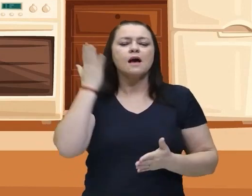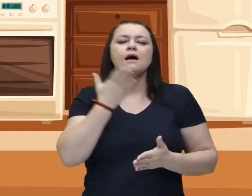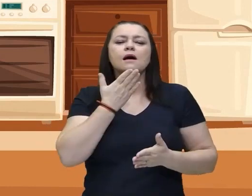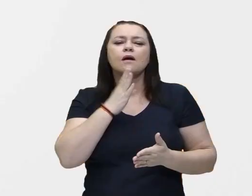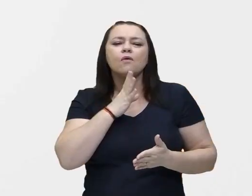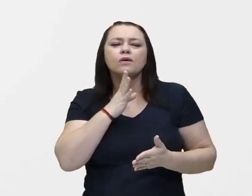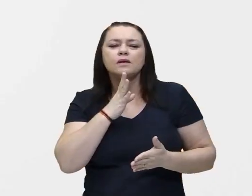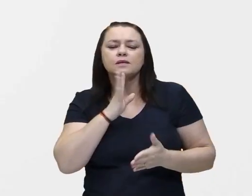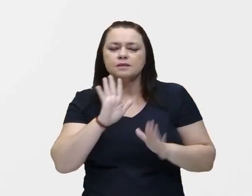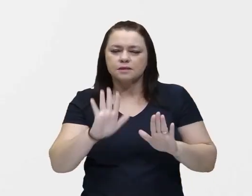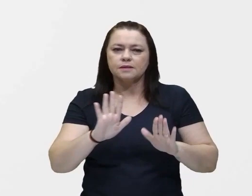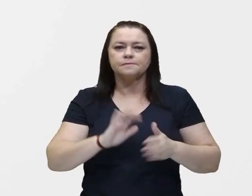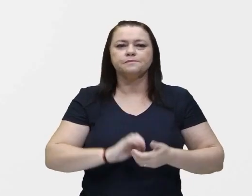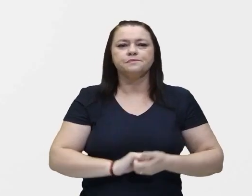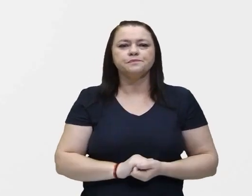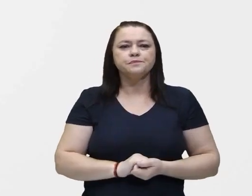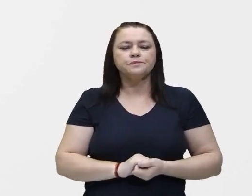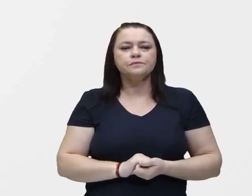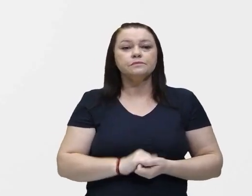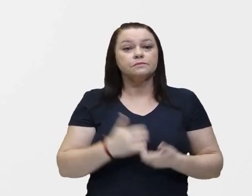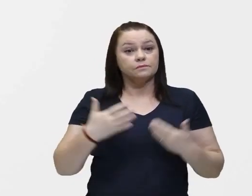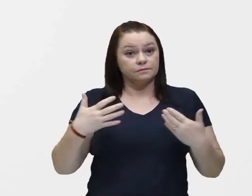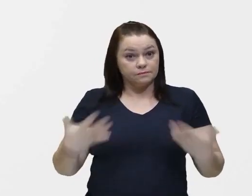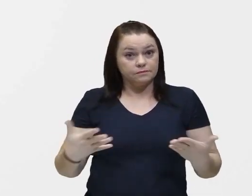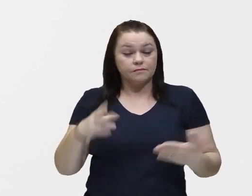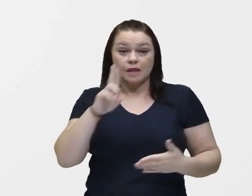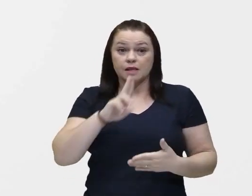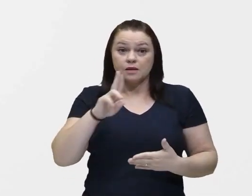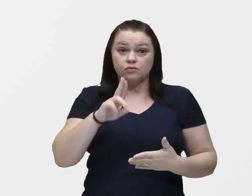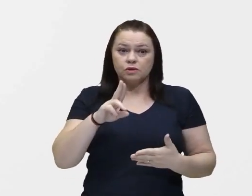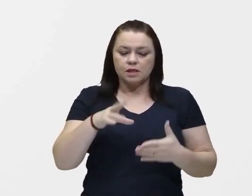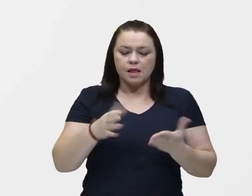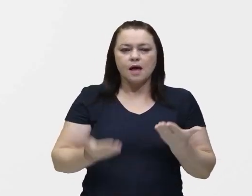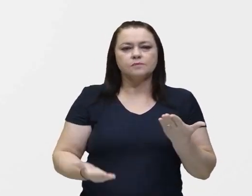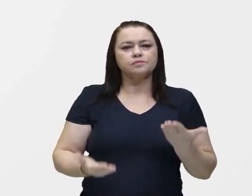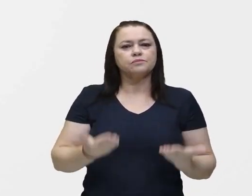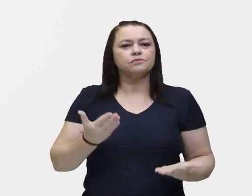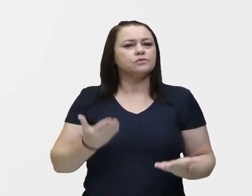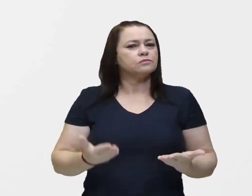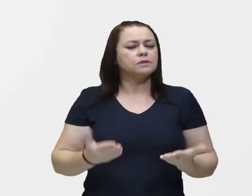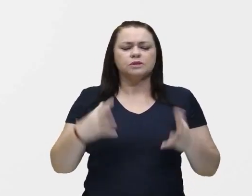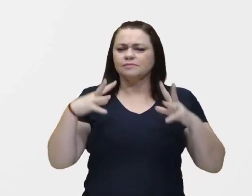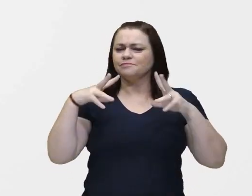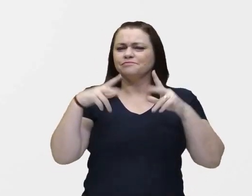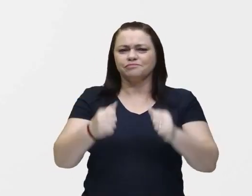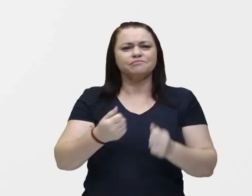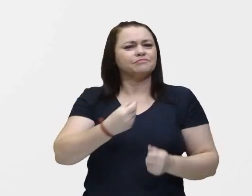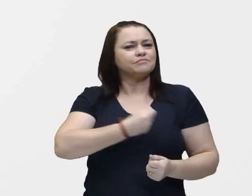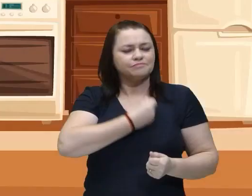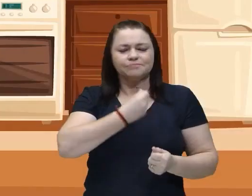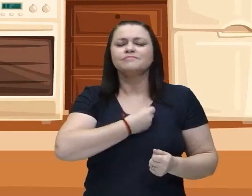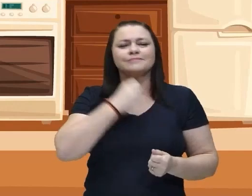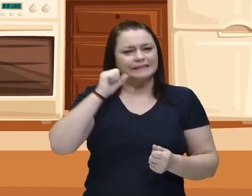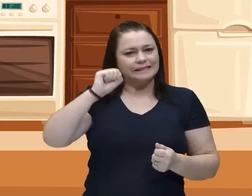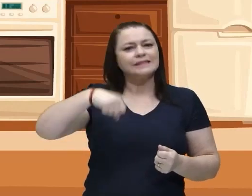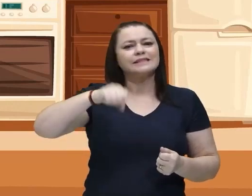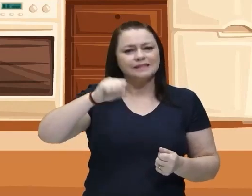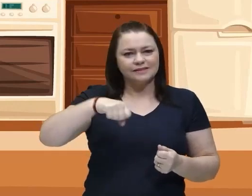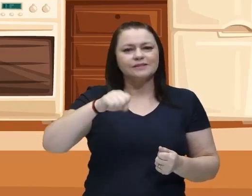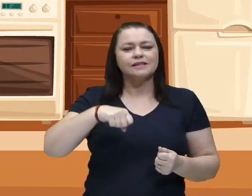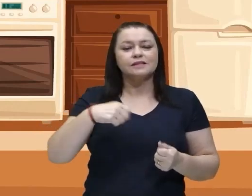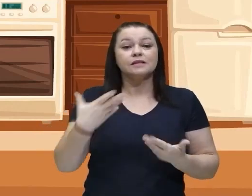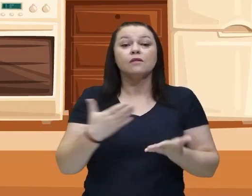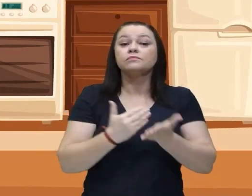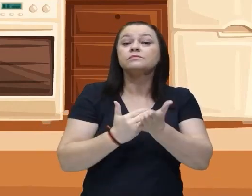lá. Bom, as unidades de medida estão presentes em nosso cotidiano. Então vamos